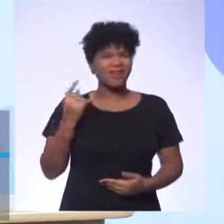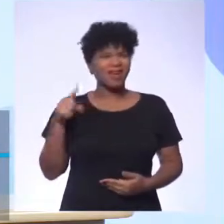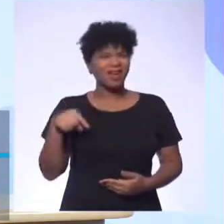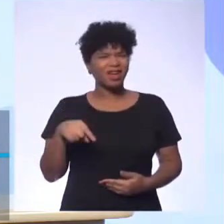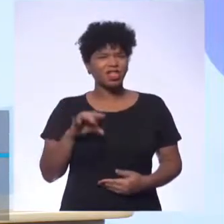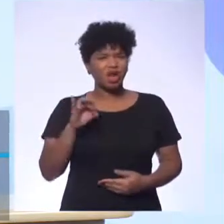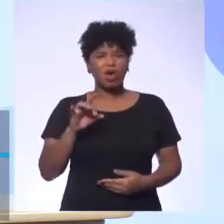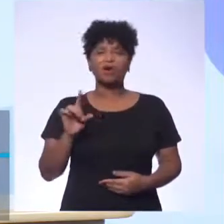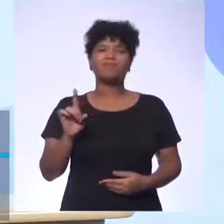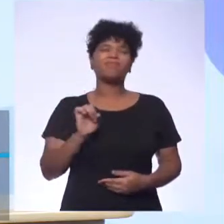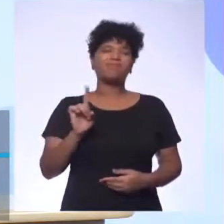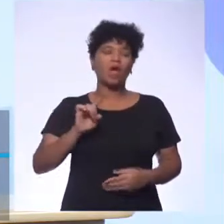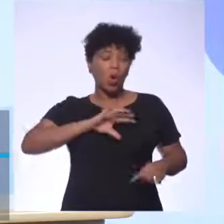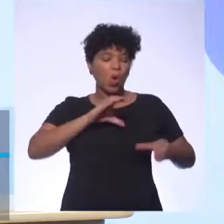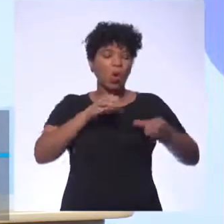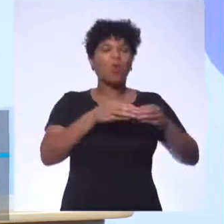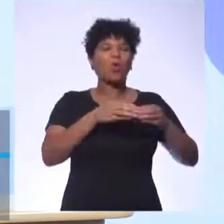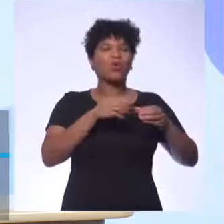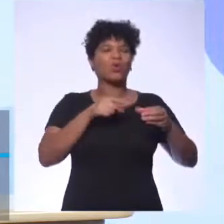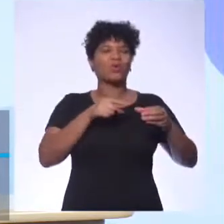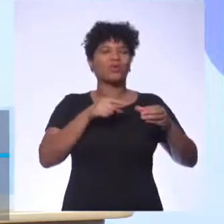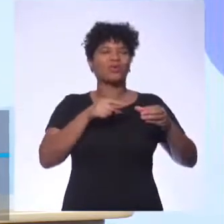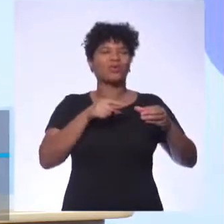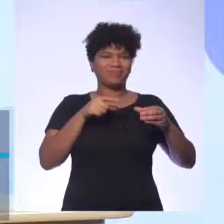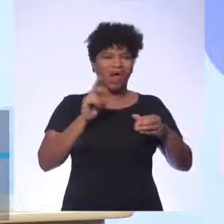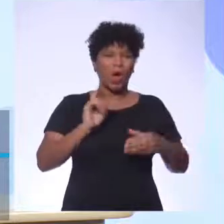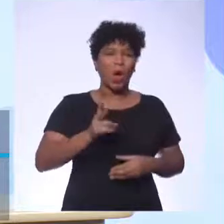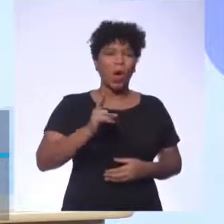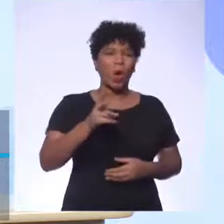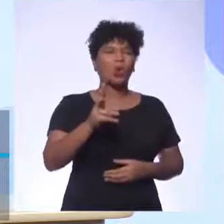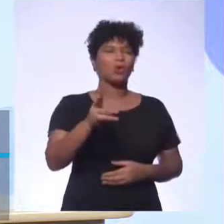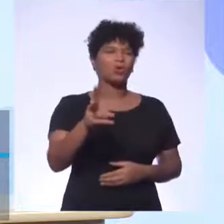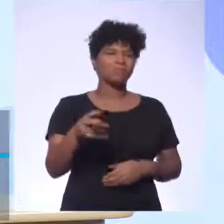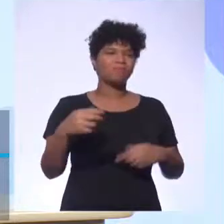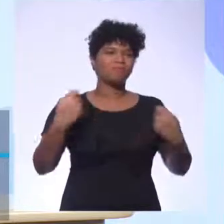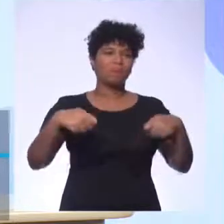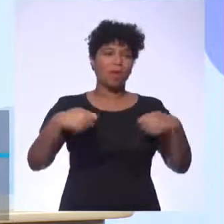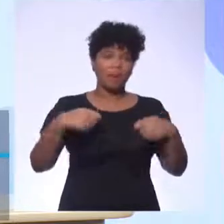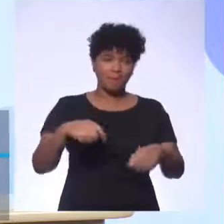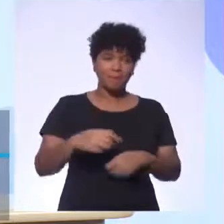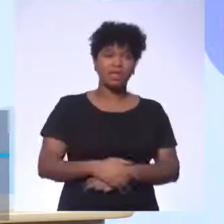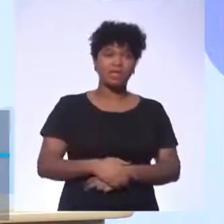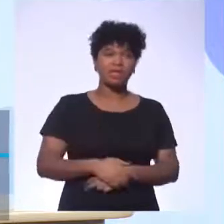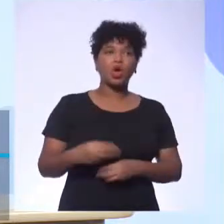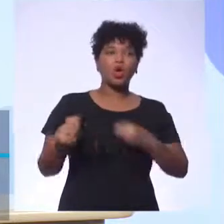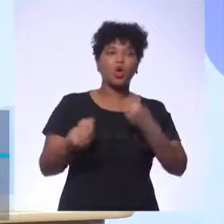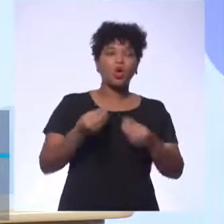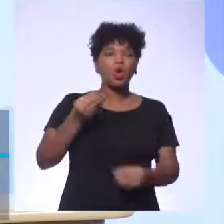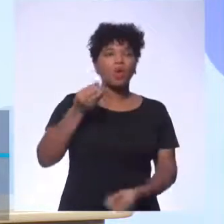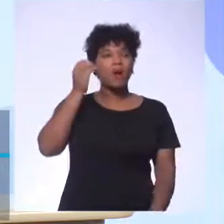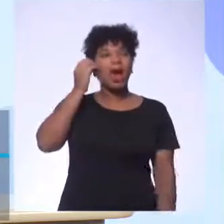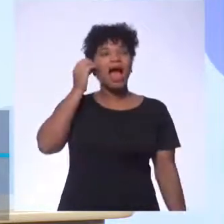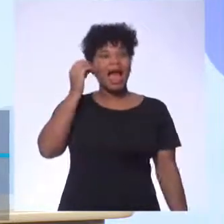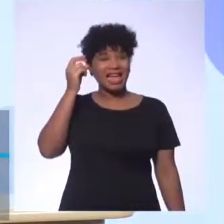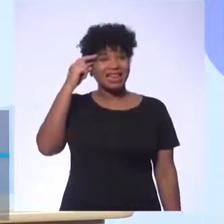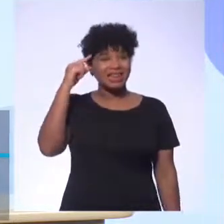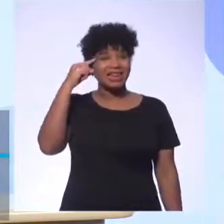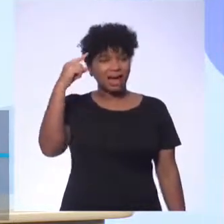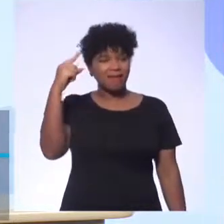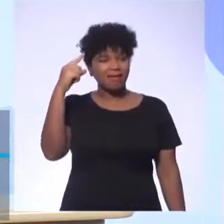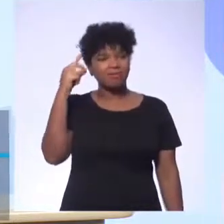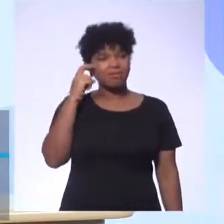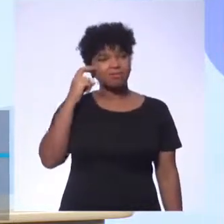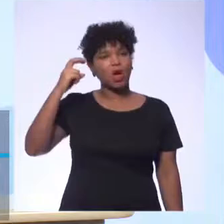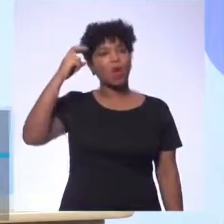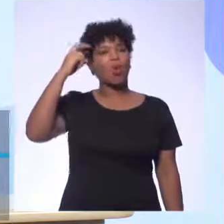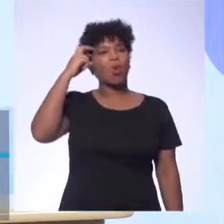E para que a manutenção do grupo de todas as pessoas seja possível, nós precisamos criar uma cultura da sustentabilidade. Sim.